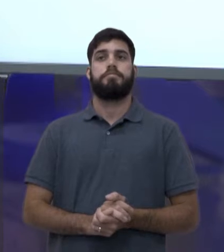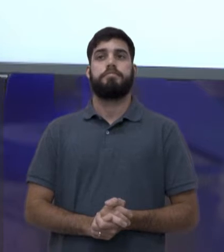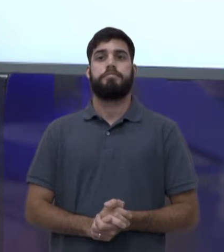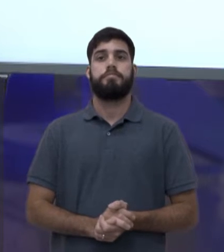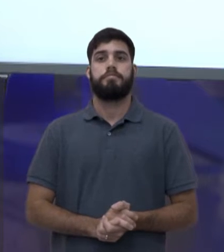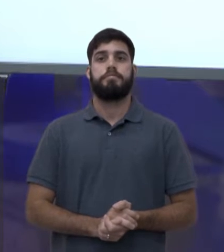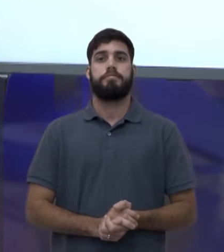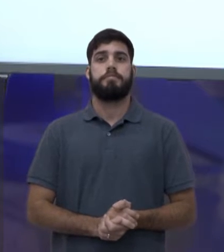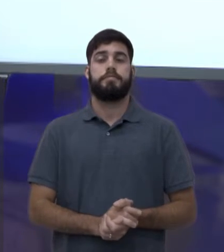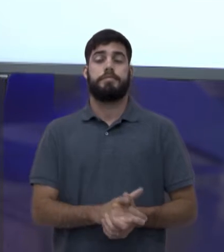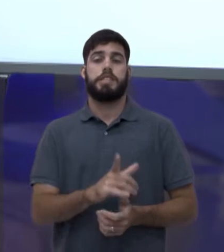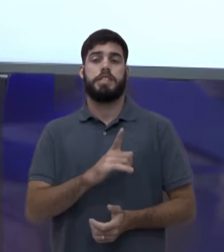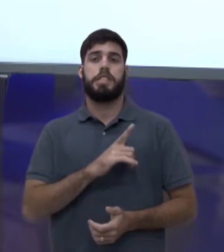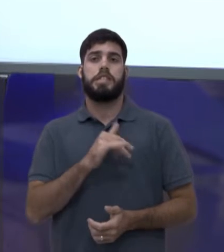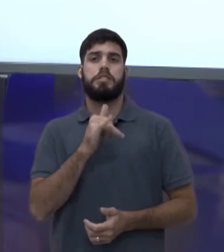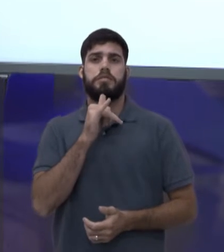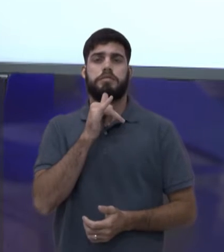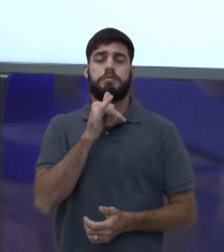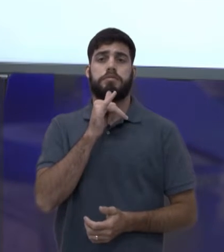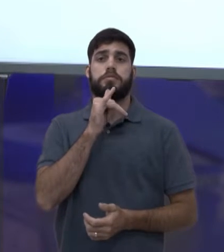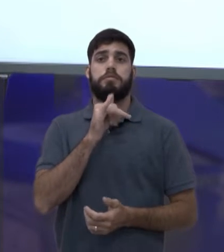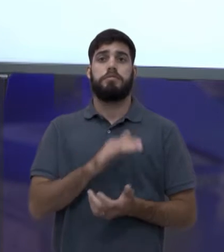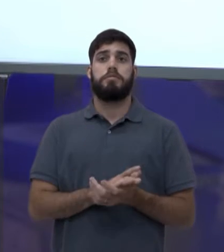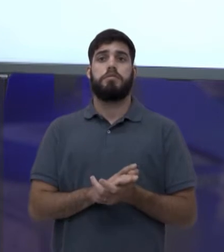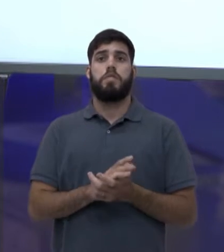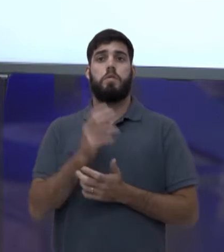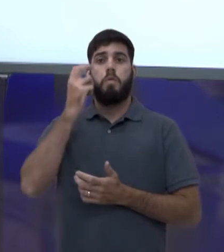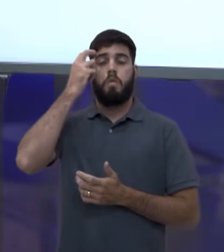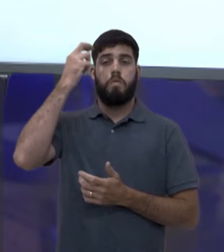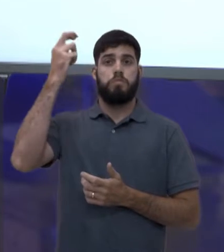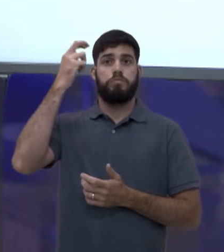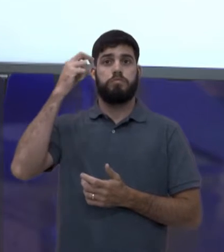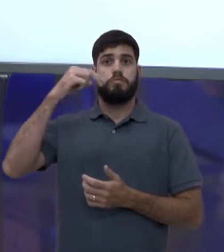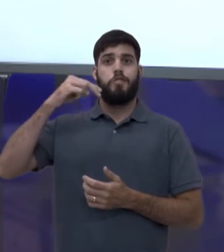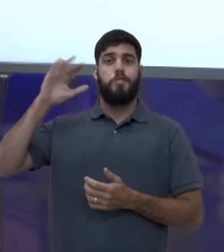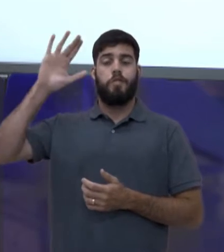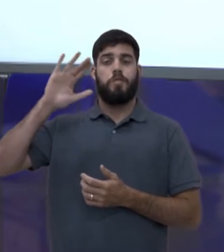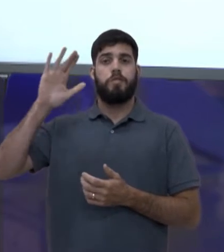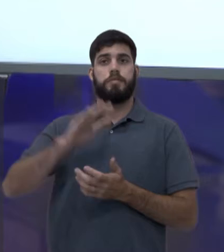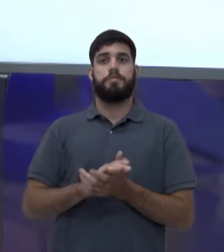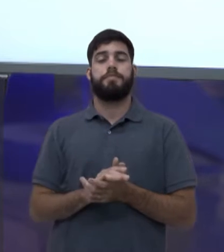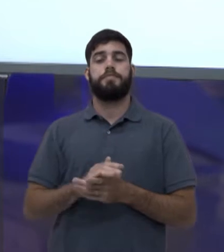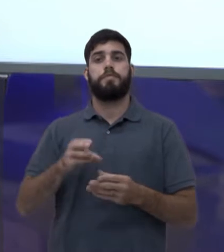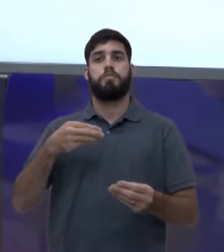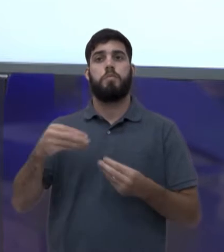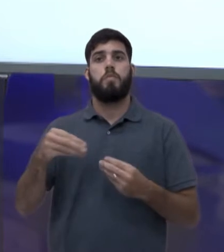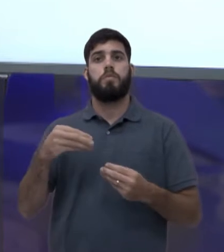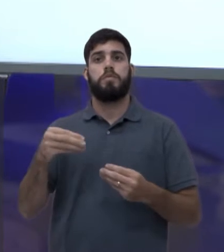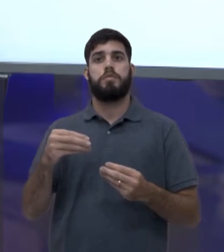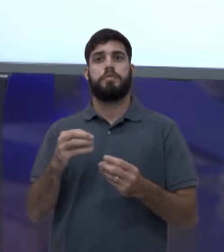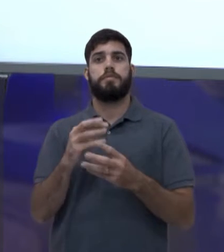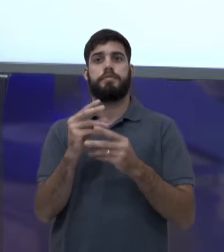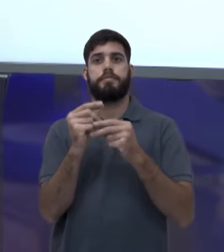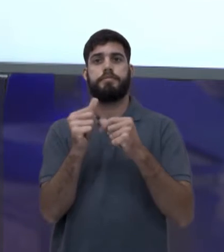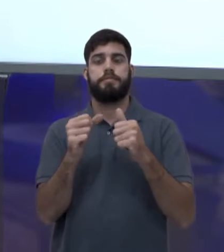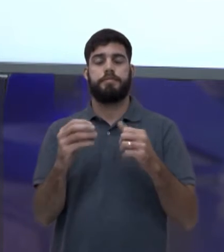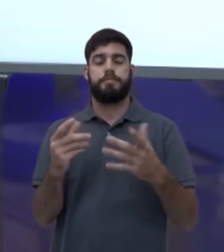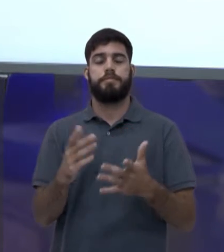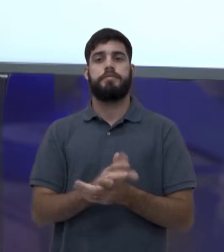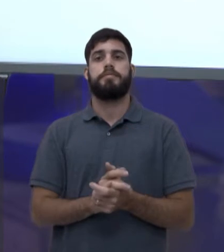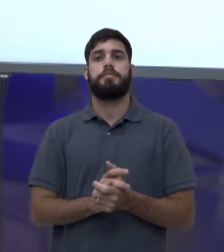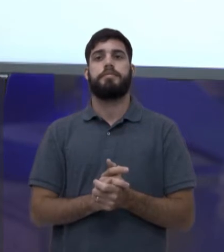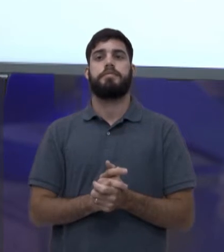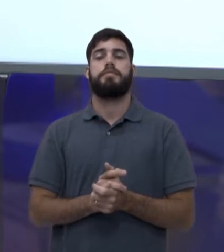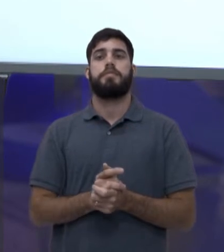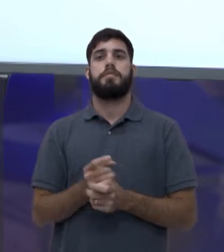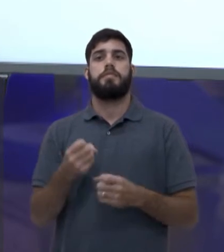Trouxemos como exemplo da nossa cultura nordestina as bonequinhas de barro e ela vem